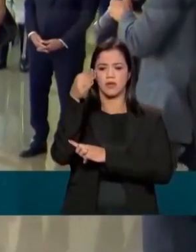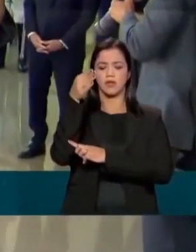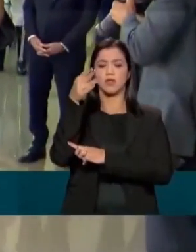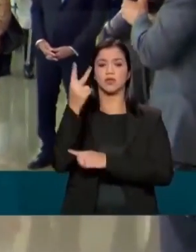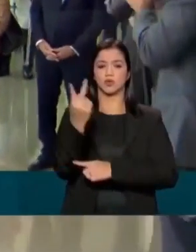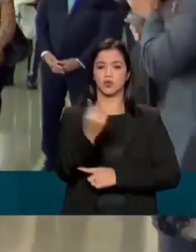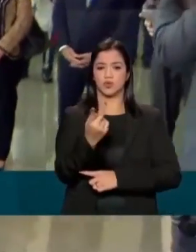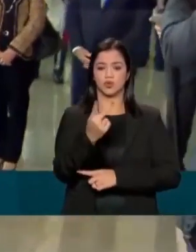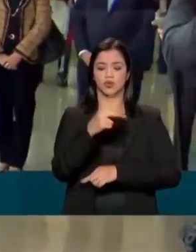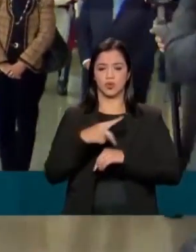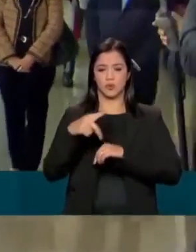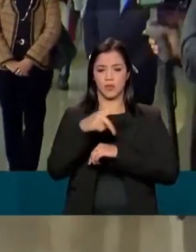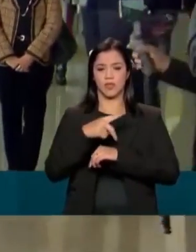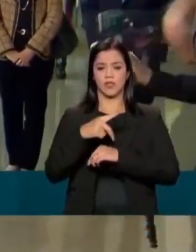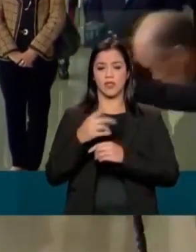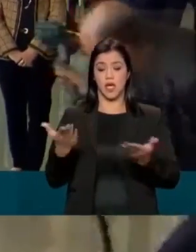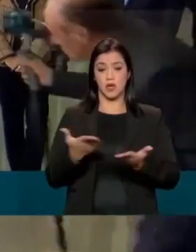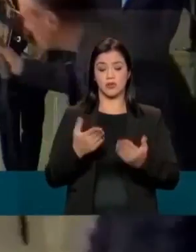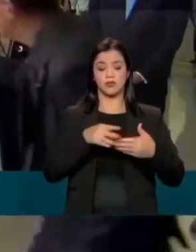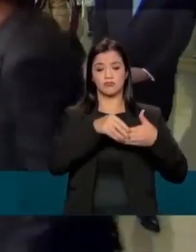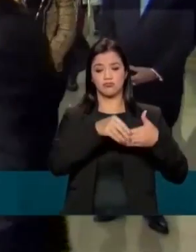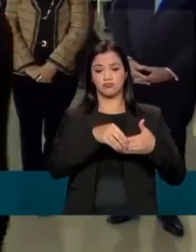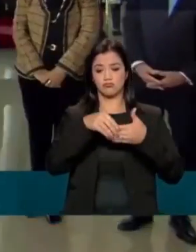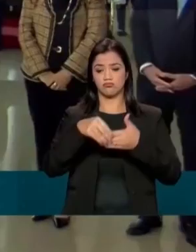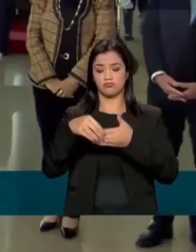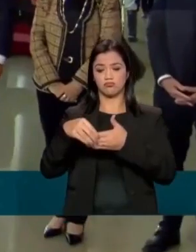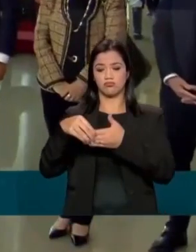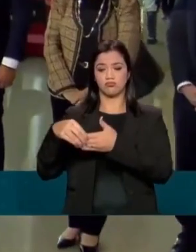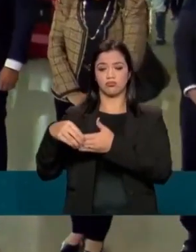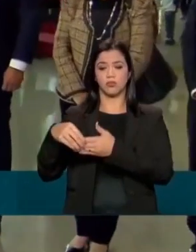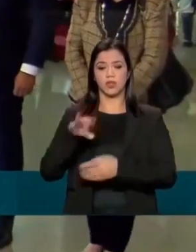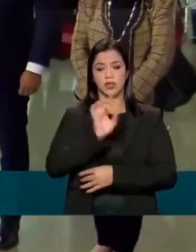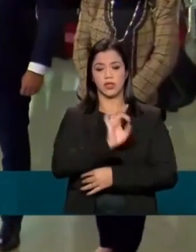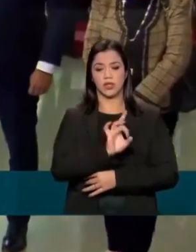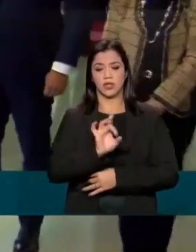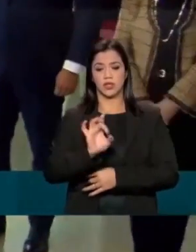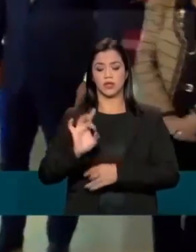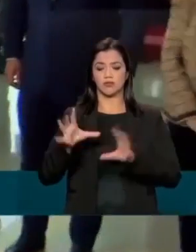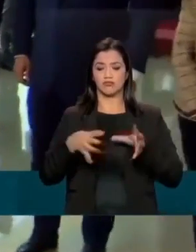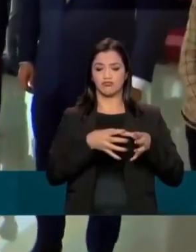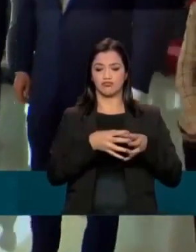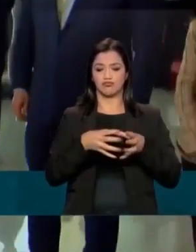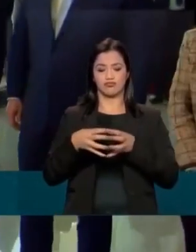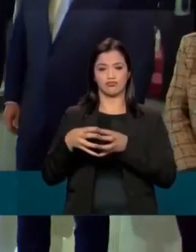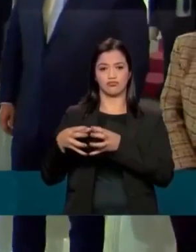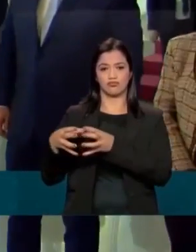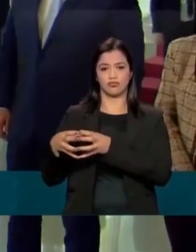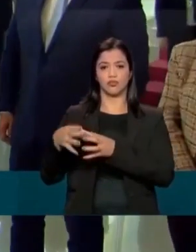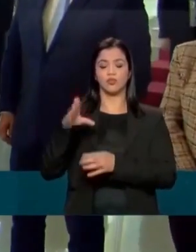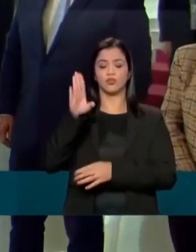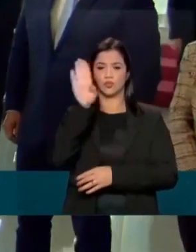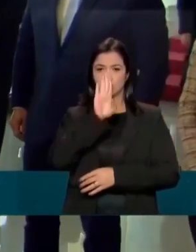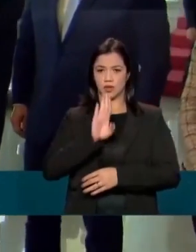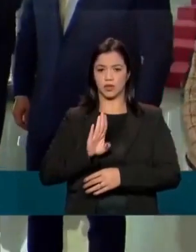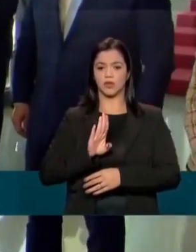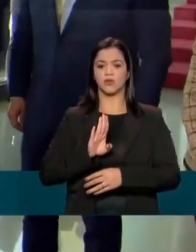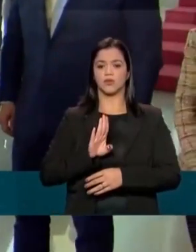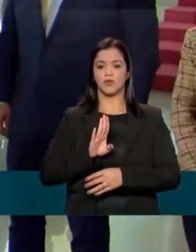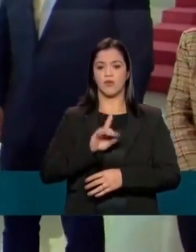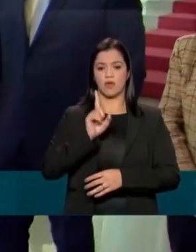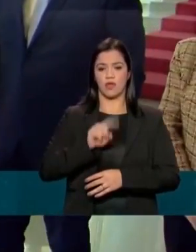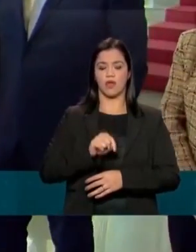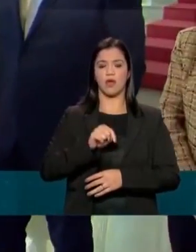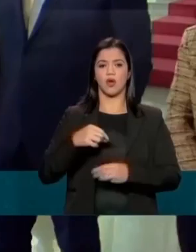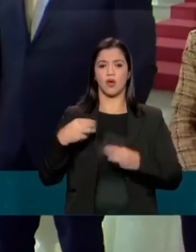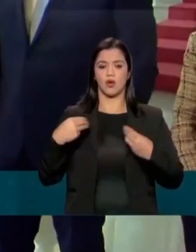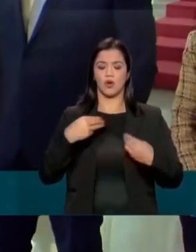de votação eletrônica EA legitimidade das eleições Gerais de 2022 a mais alta justiça eleitoral também